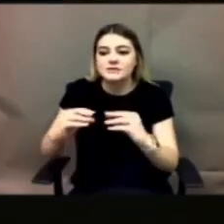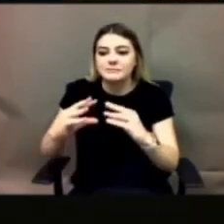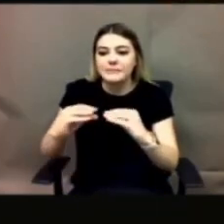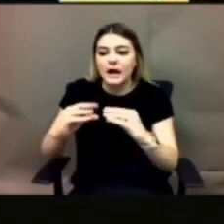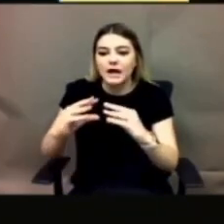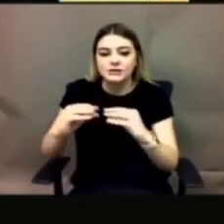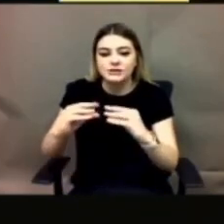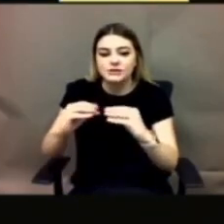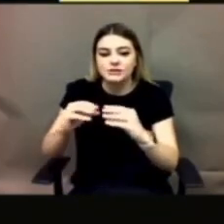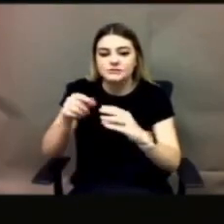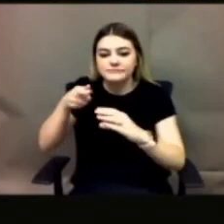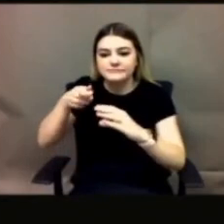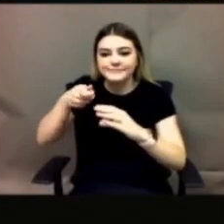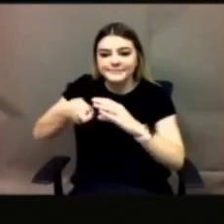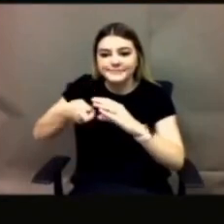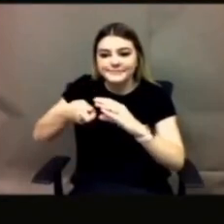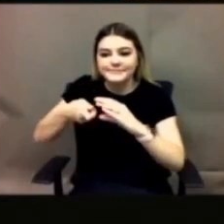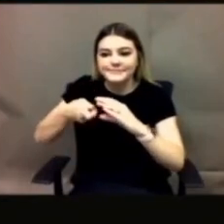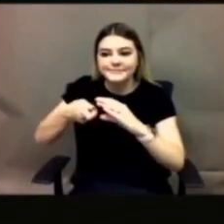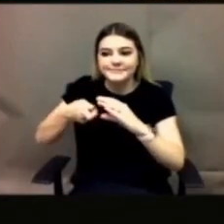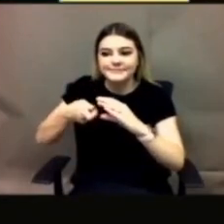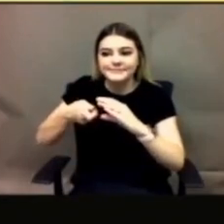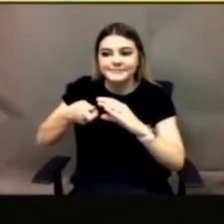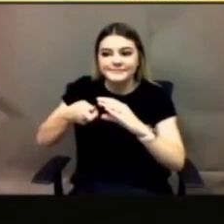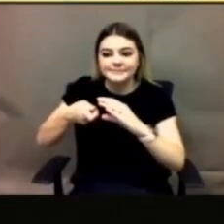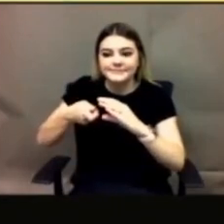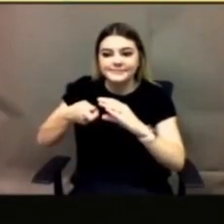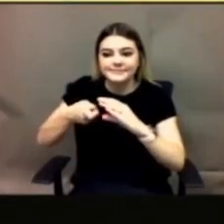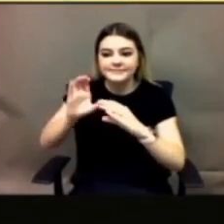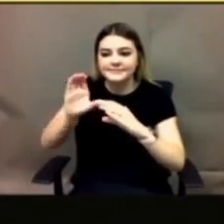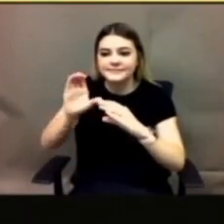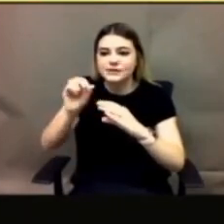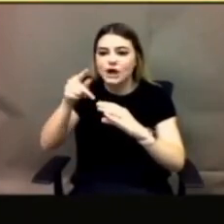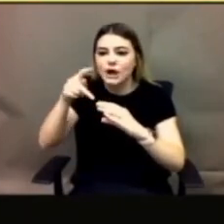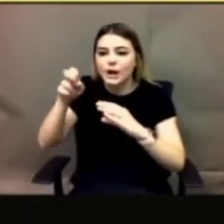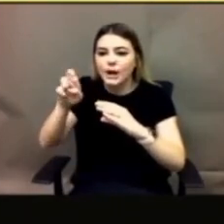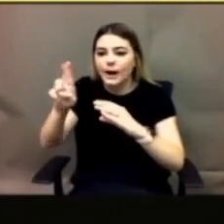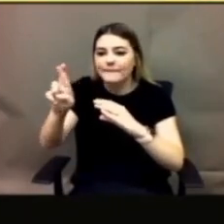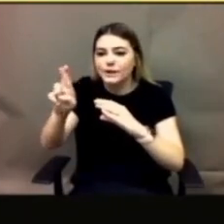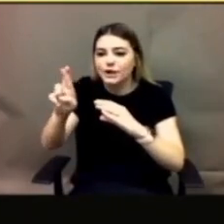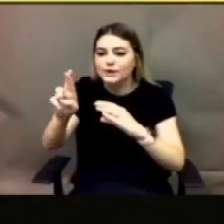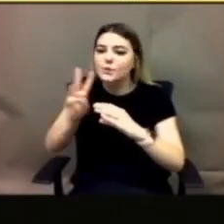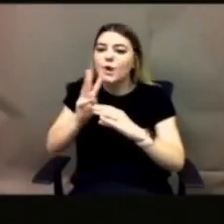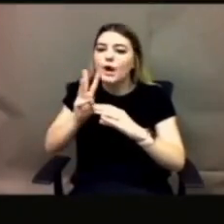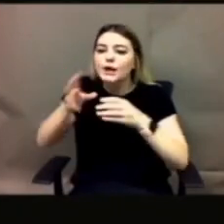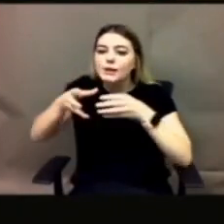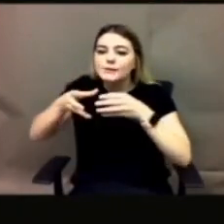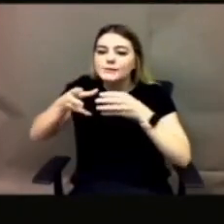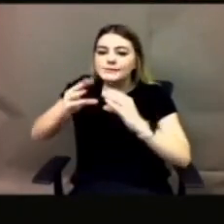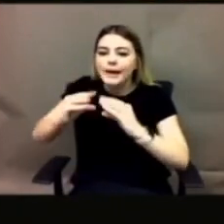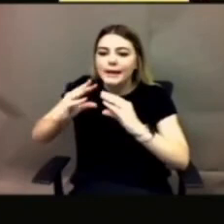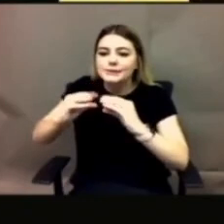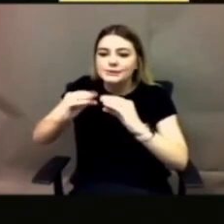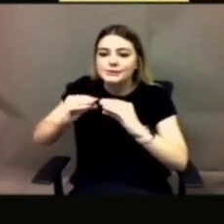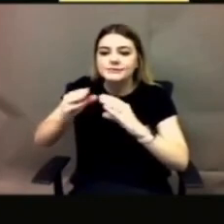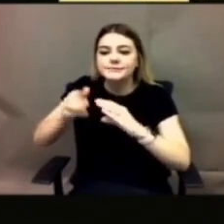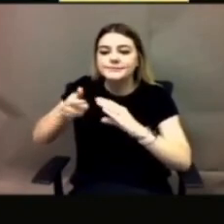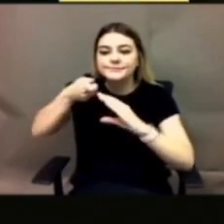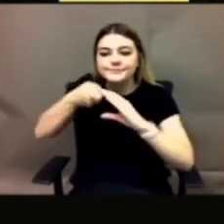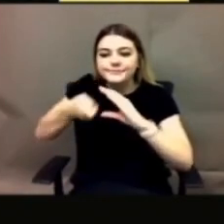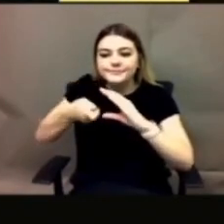Pregamos aqui o jacarézinho. clipe jacarézinho. Ah. Essa é uma esponja de cobre. Sim. É tipo um. Tipo um bombril.